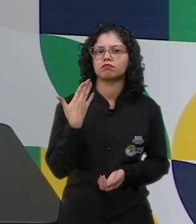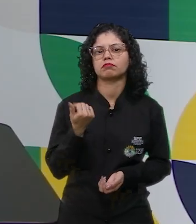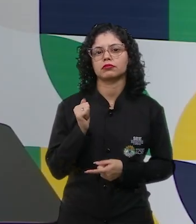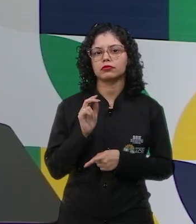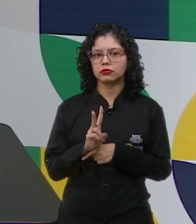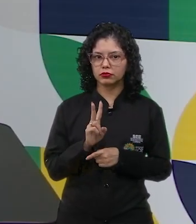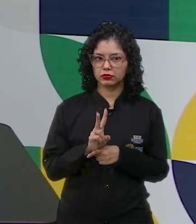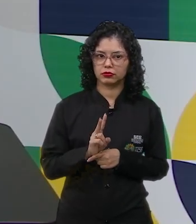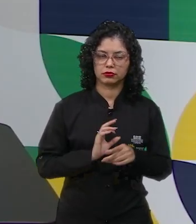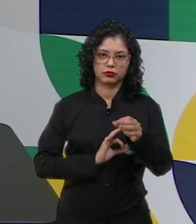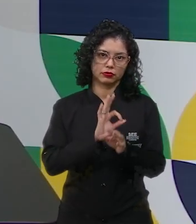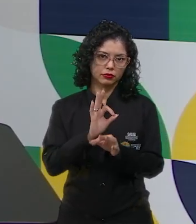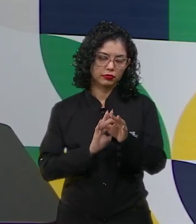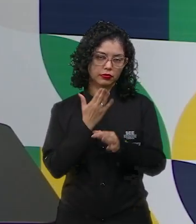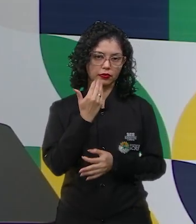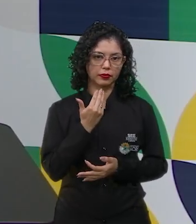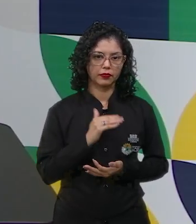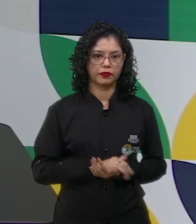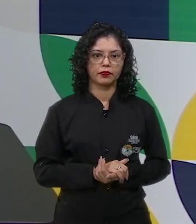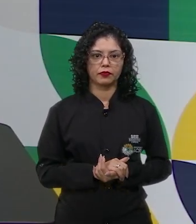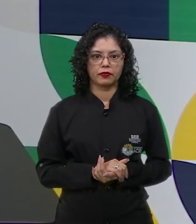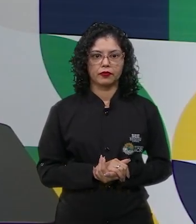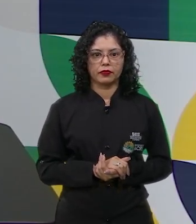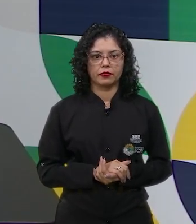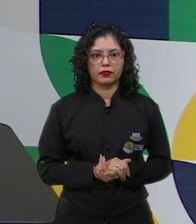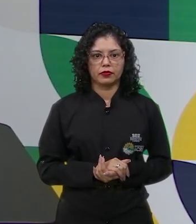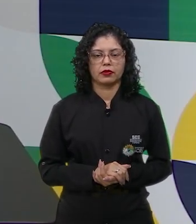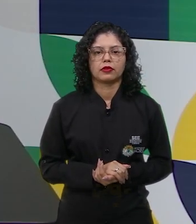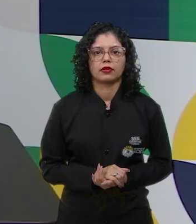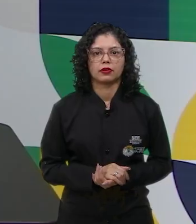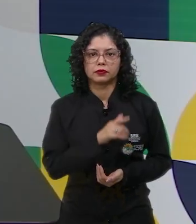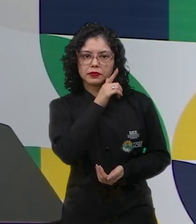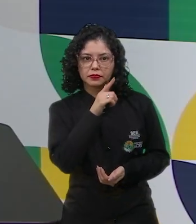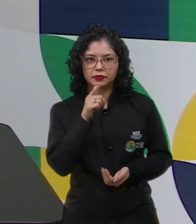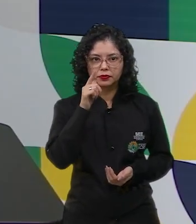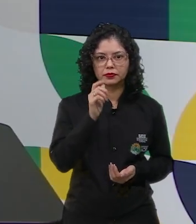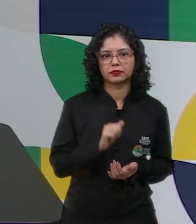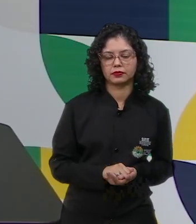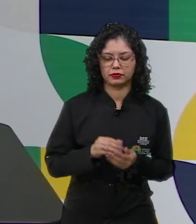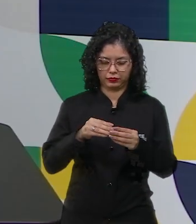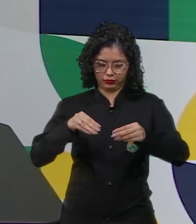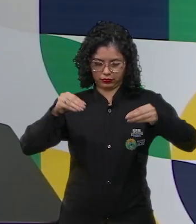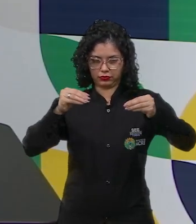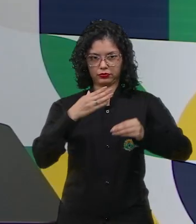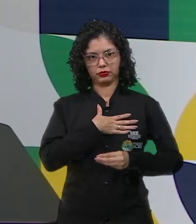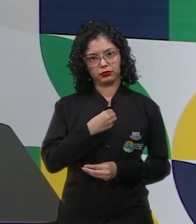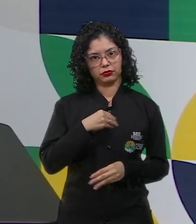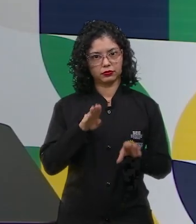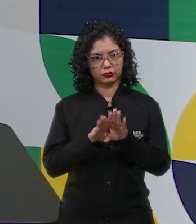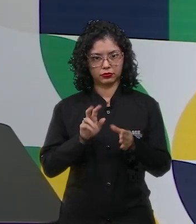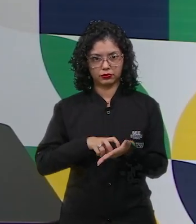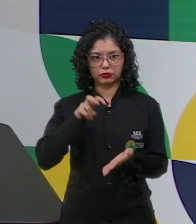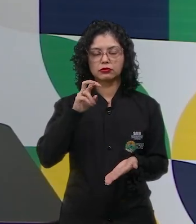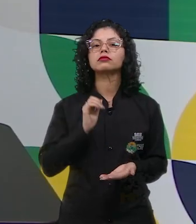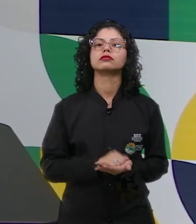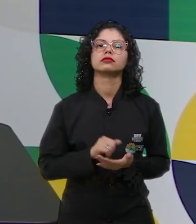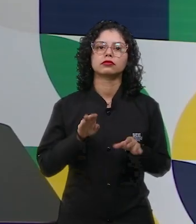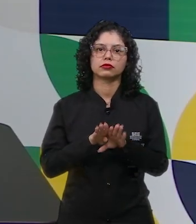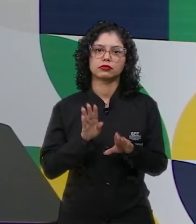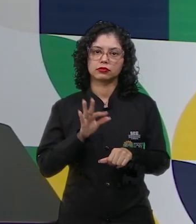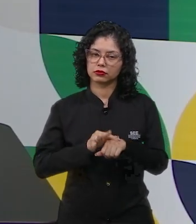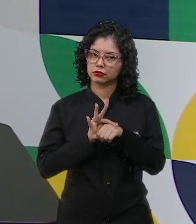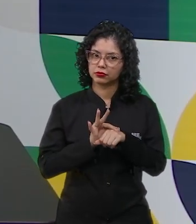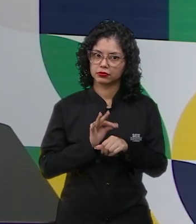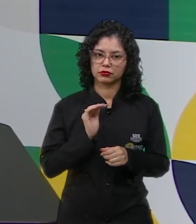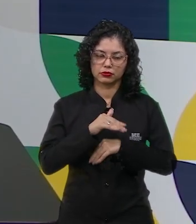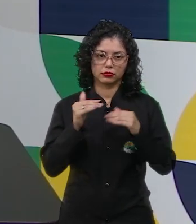ali na preparação dos alimentos. Então, eu coloco desde o lanchinho ali, o salgadinho do meu filho para levar de manhã, coloco carnes,